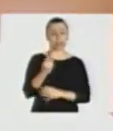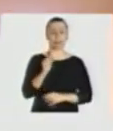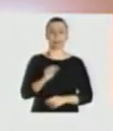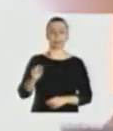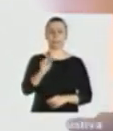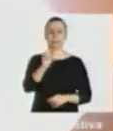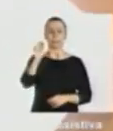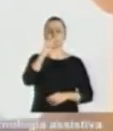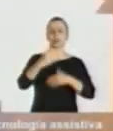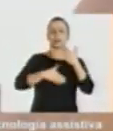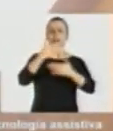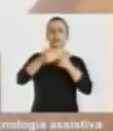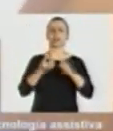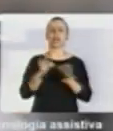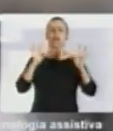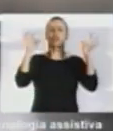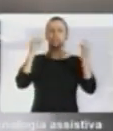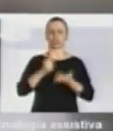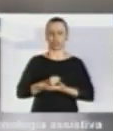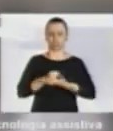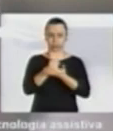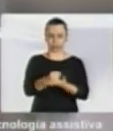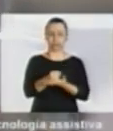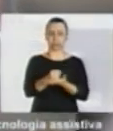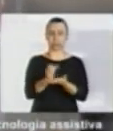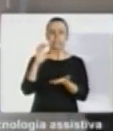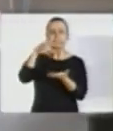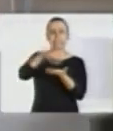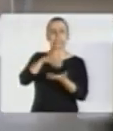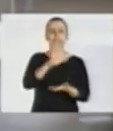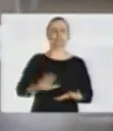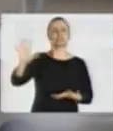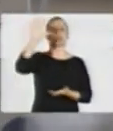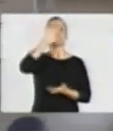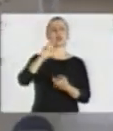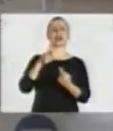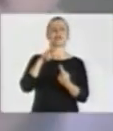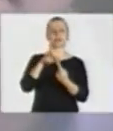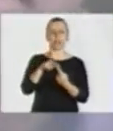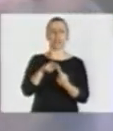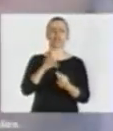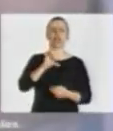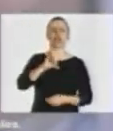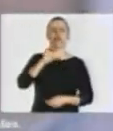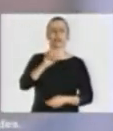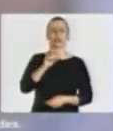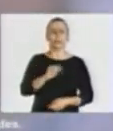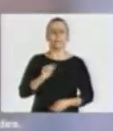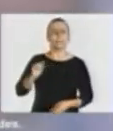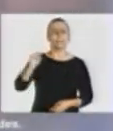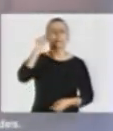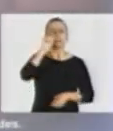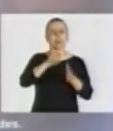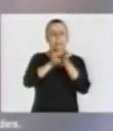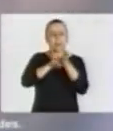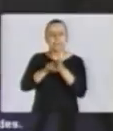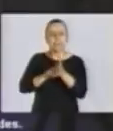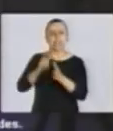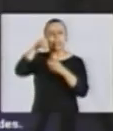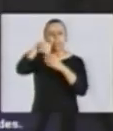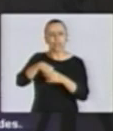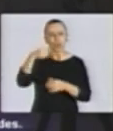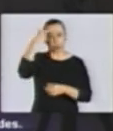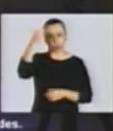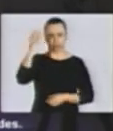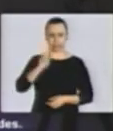criada uma rede de desenvolvimento de tecnologia assistiva com um centro Nacional de referência e 90 núcleos de pesquisa